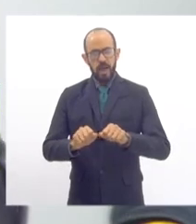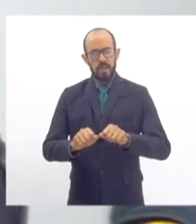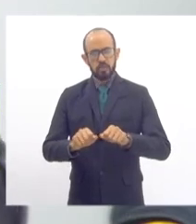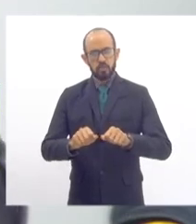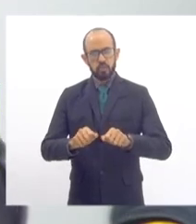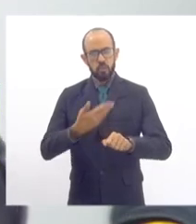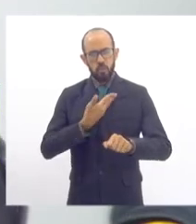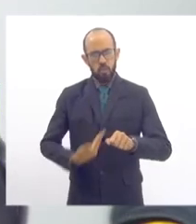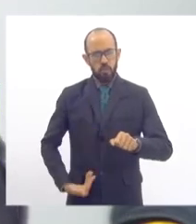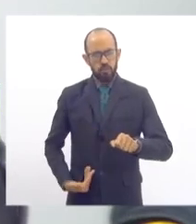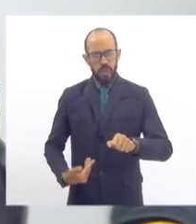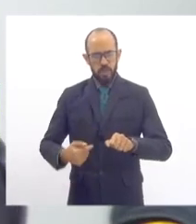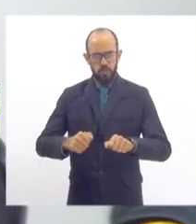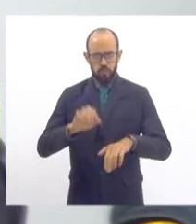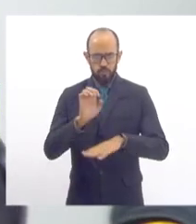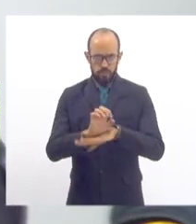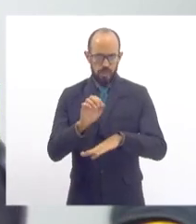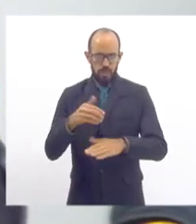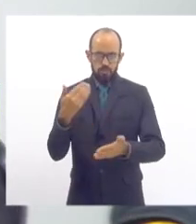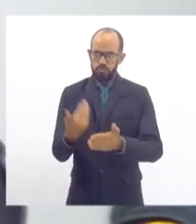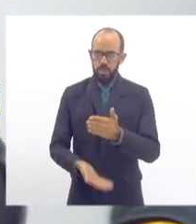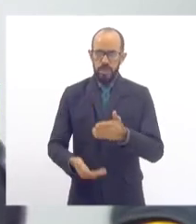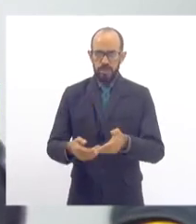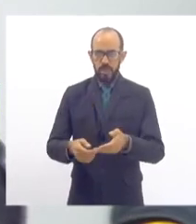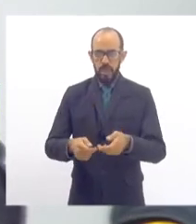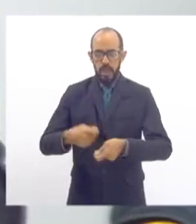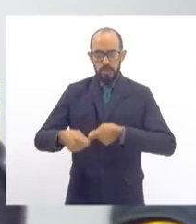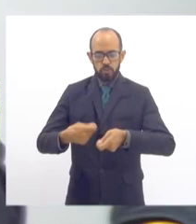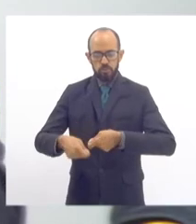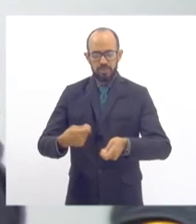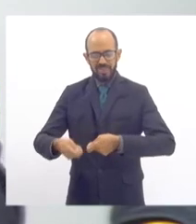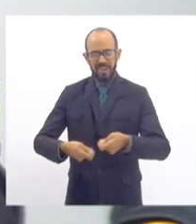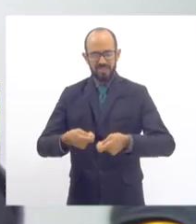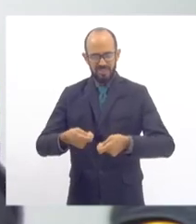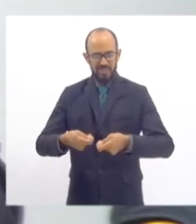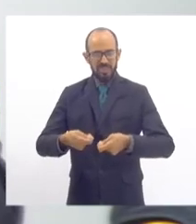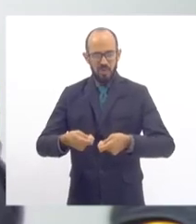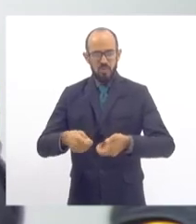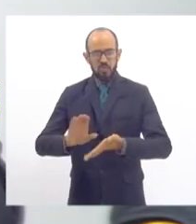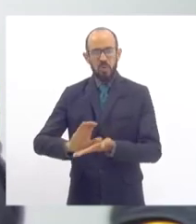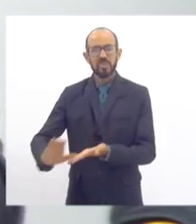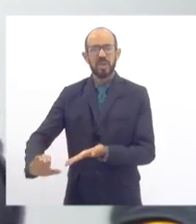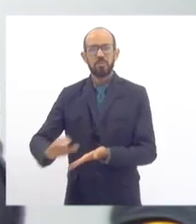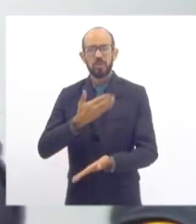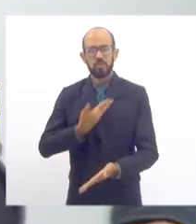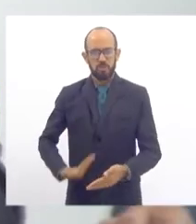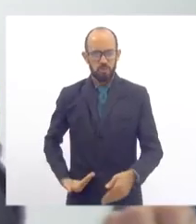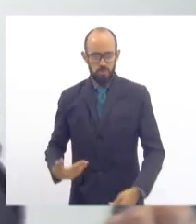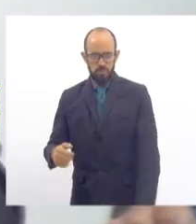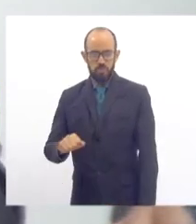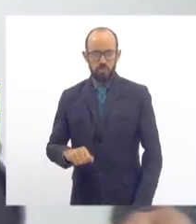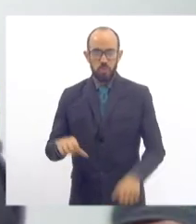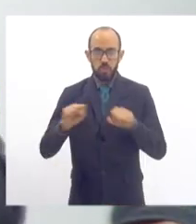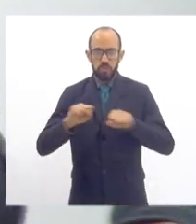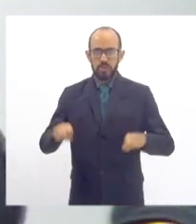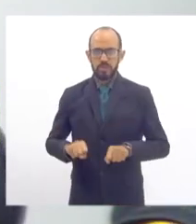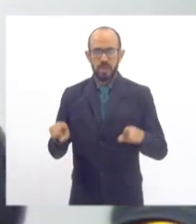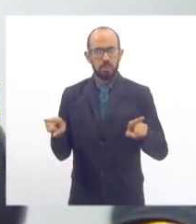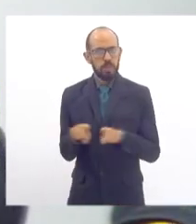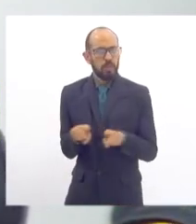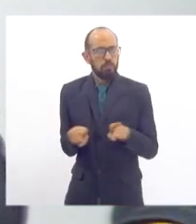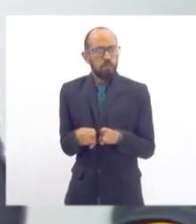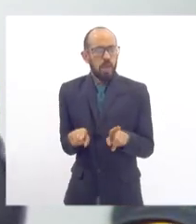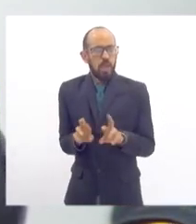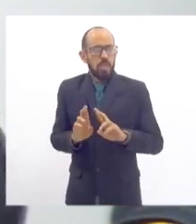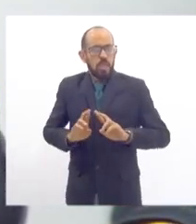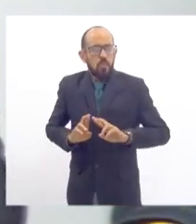autonomia de gestão do orçamento público estadual. E, na verdade, o regime também não é, já que estamos fazendo essa